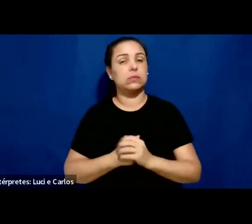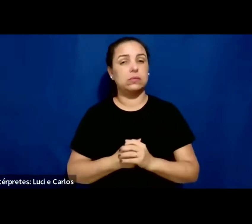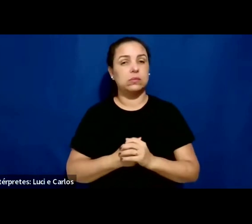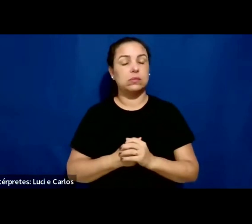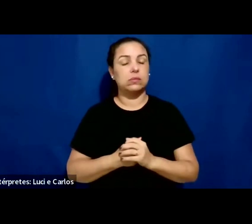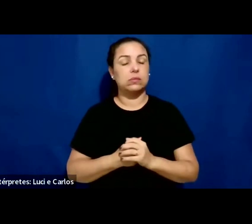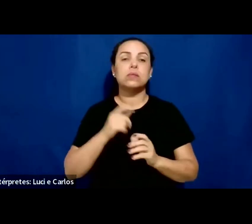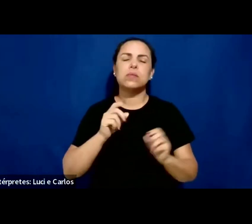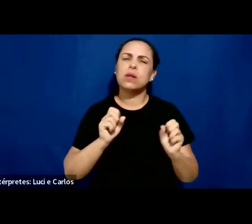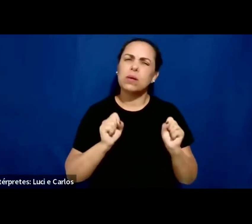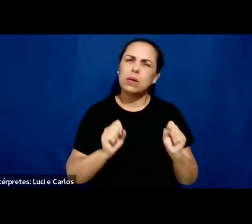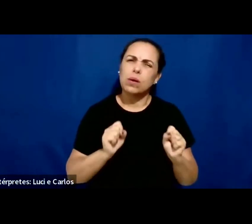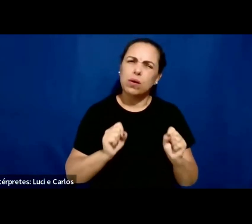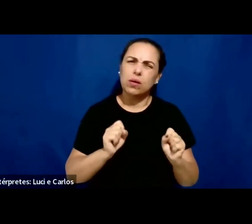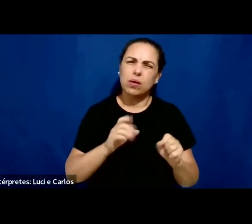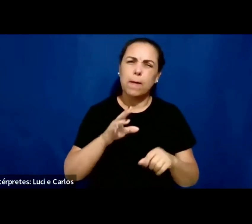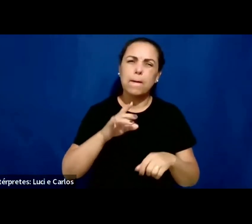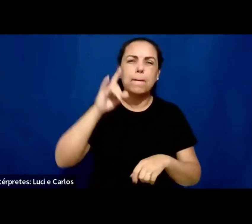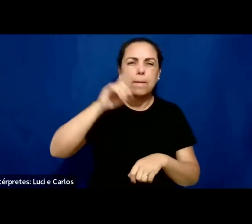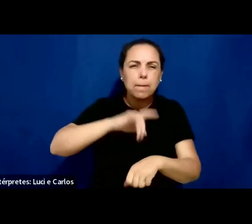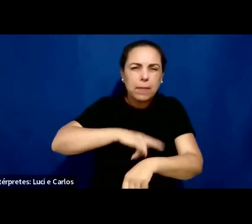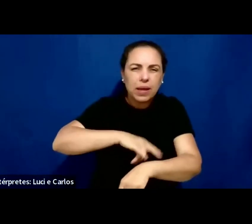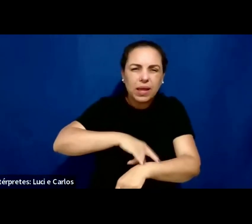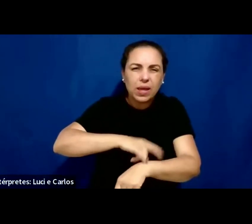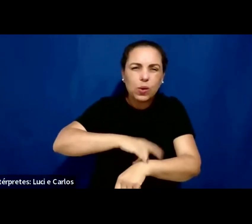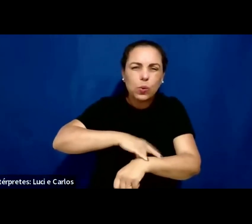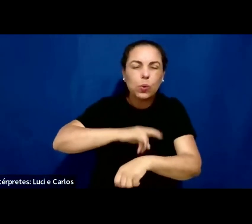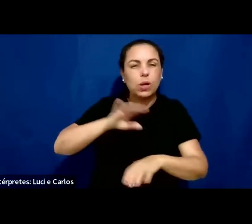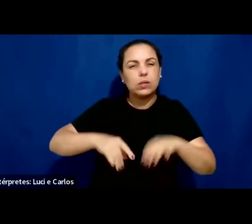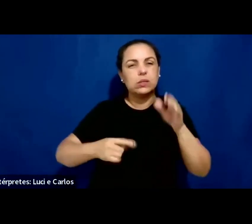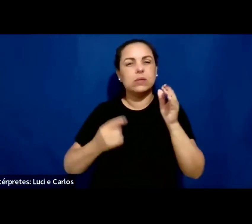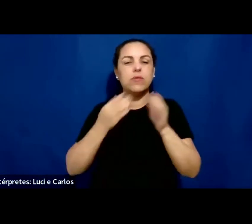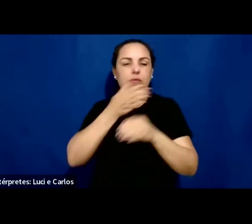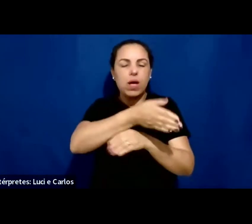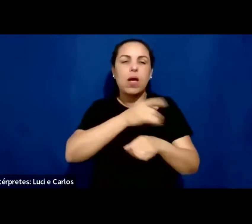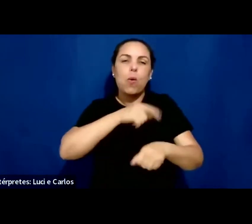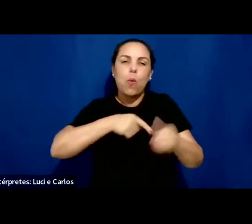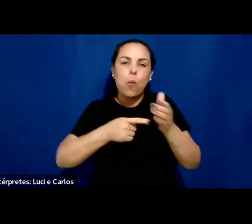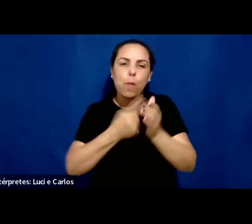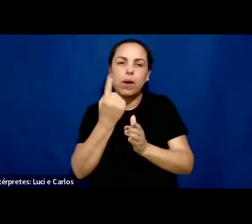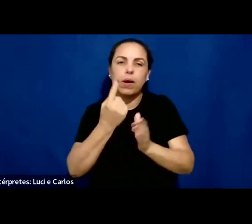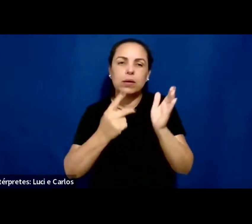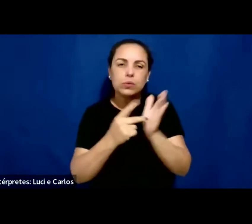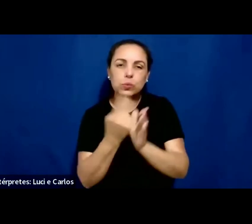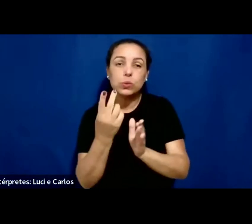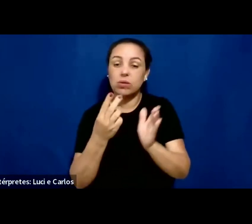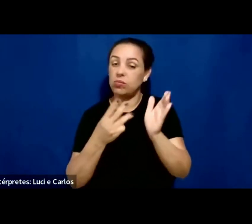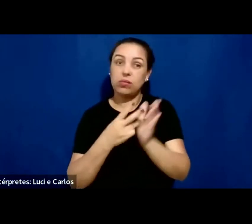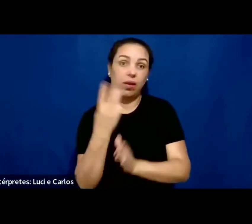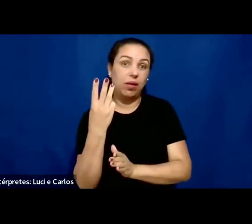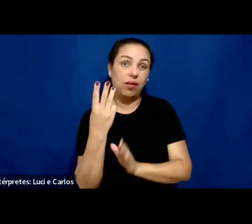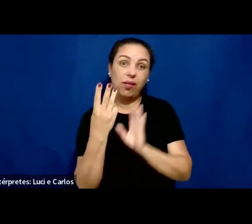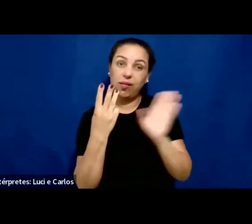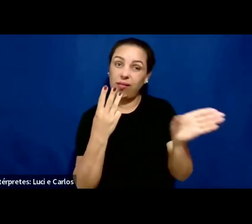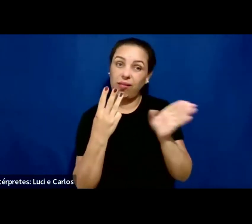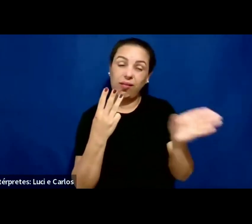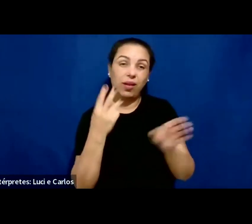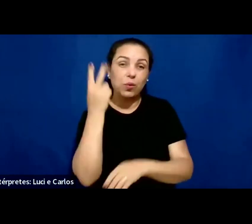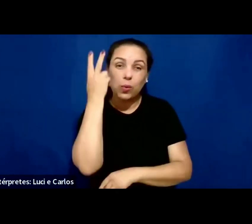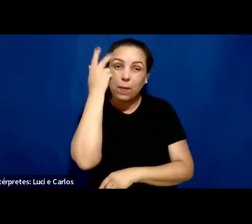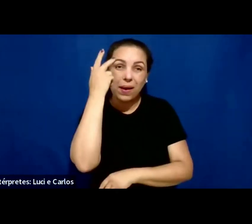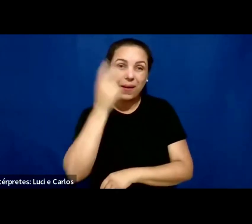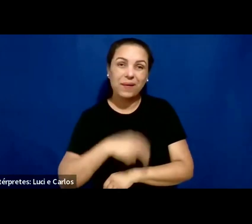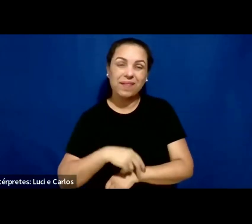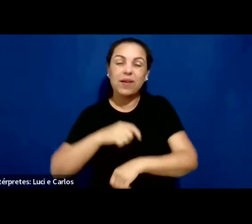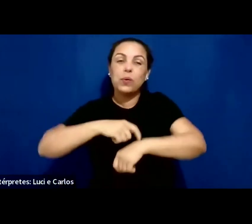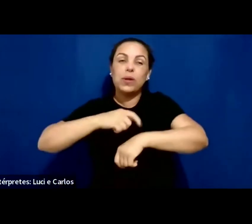seu intestino. Pela cronobiologia, o horário do intestino funcionar é de 5 a 7 da manhã.